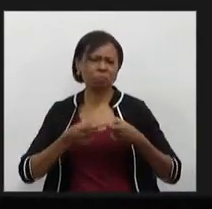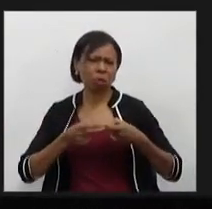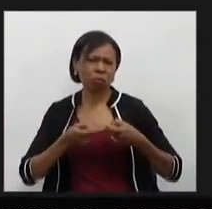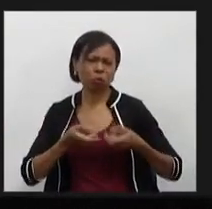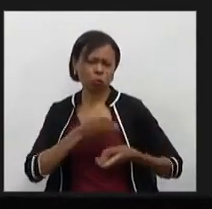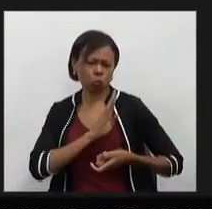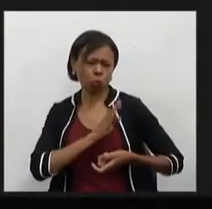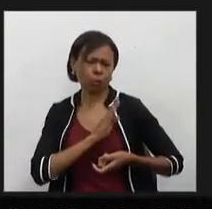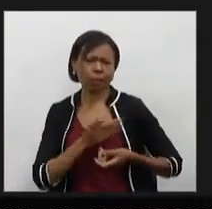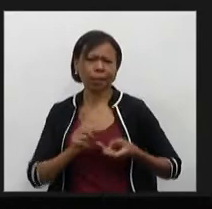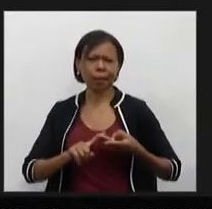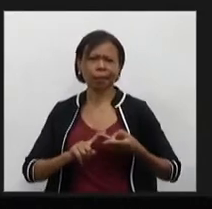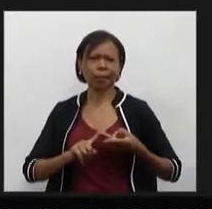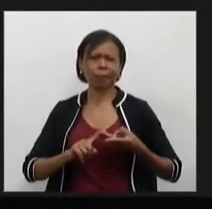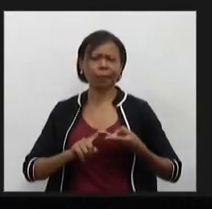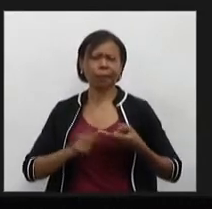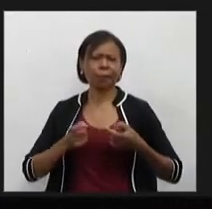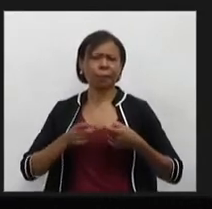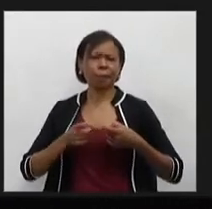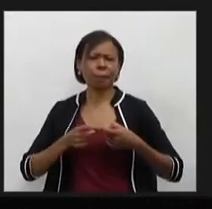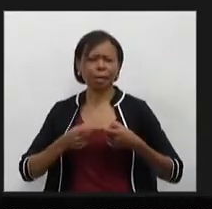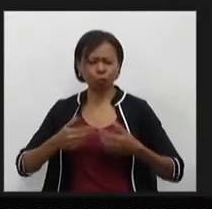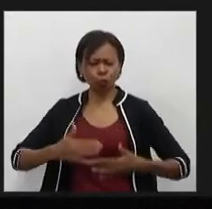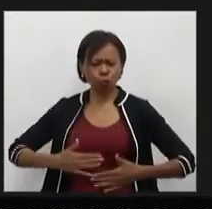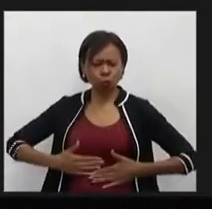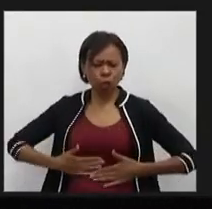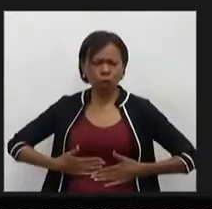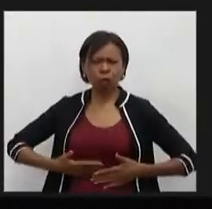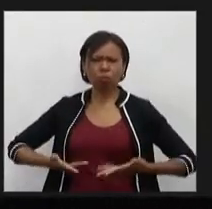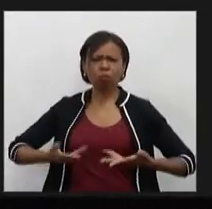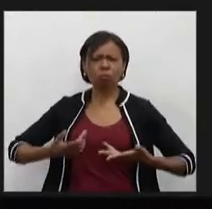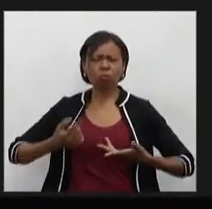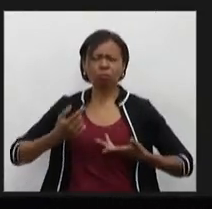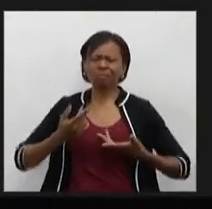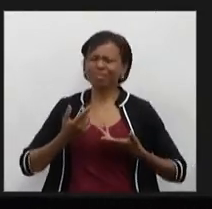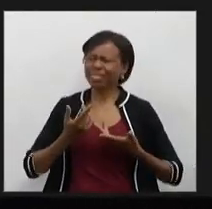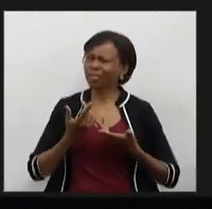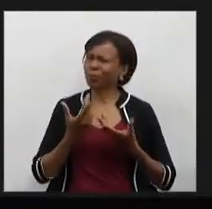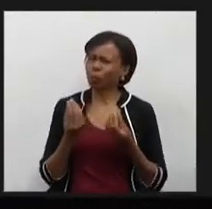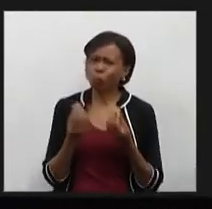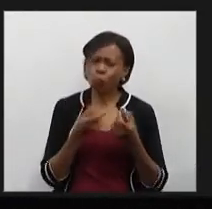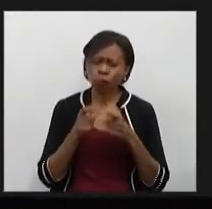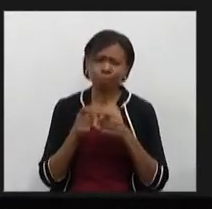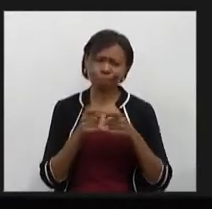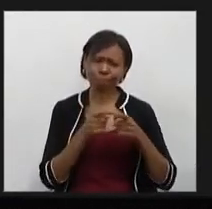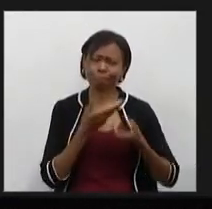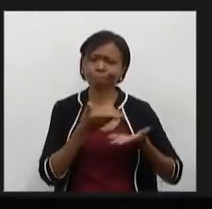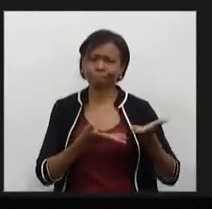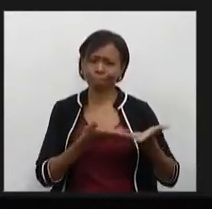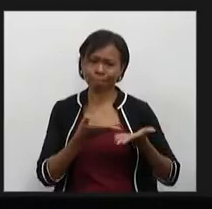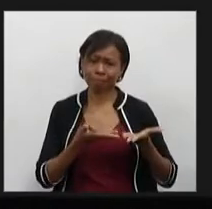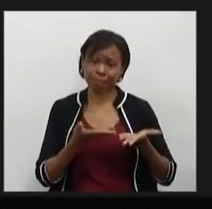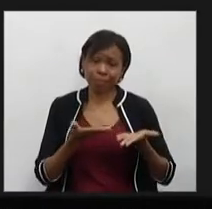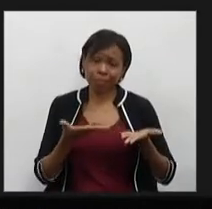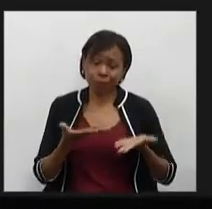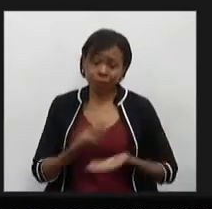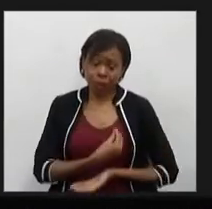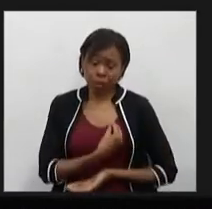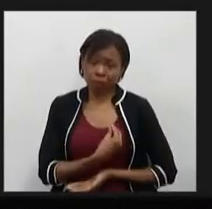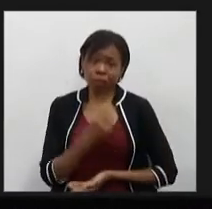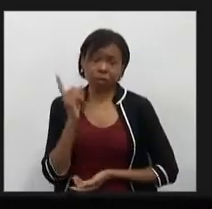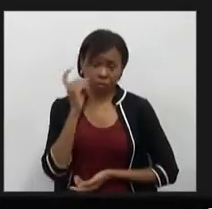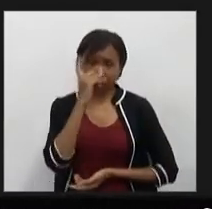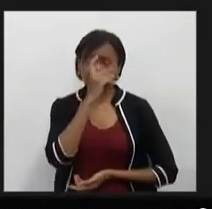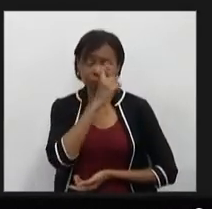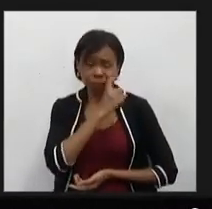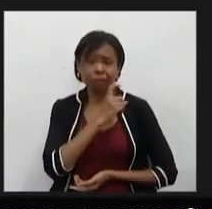com gastro. Então, assim, a vida está muito difícil, porque como você vai deixar? A gente é pastor